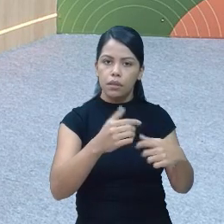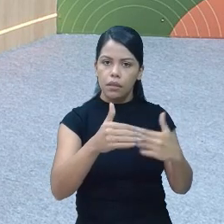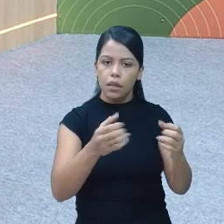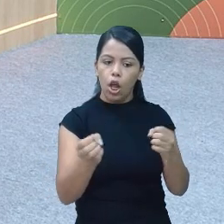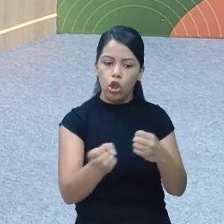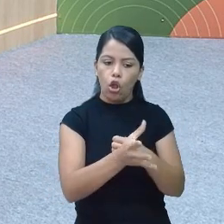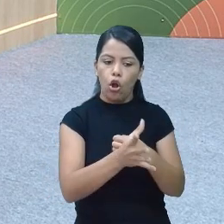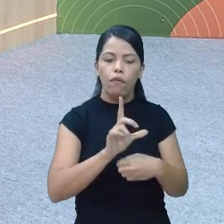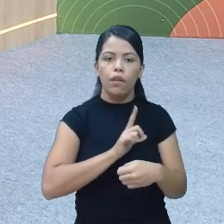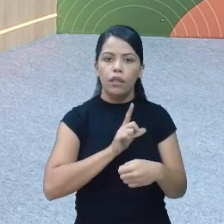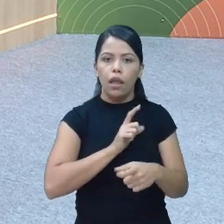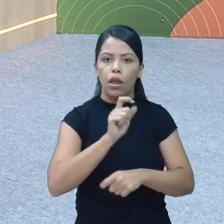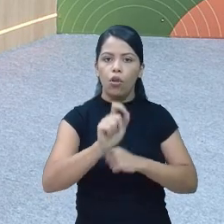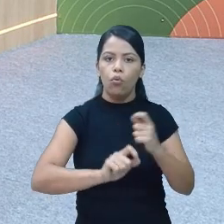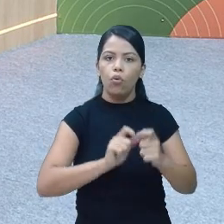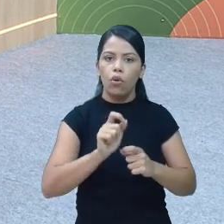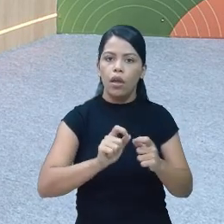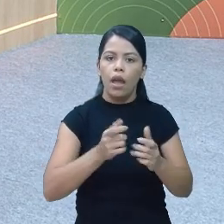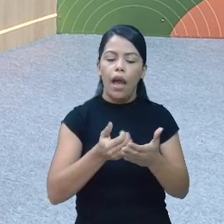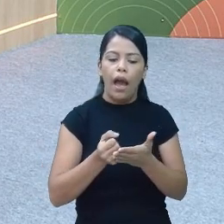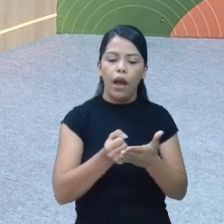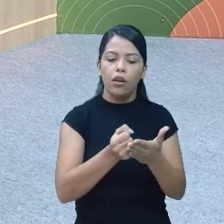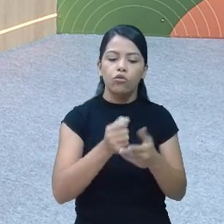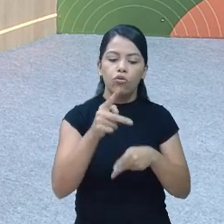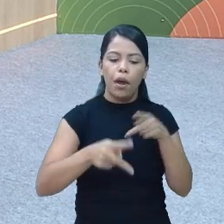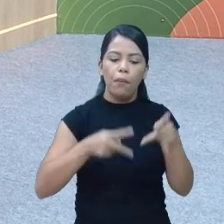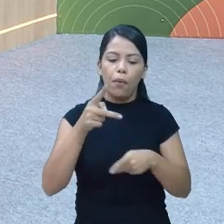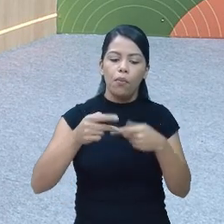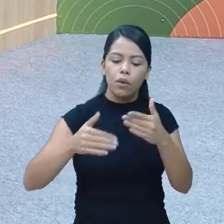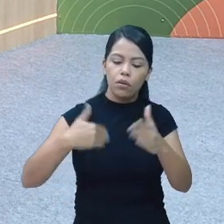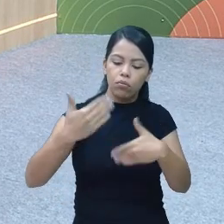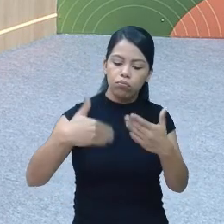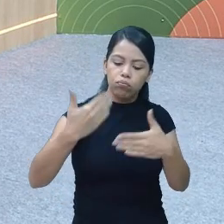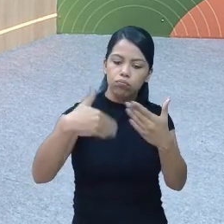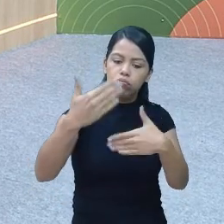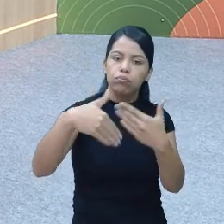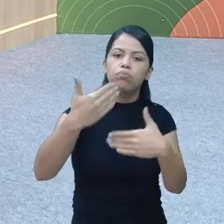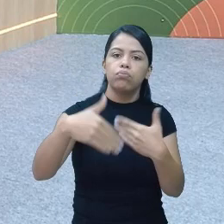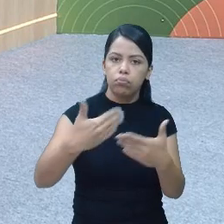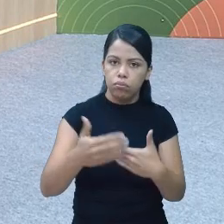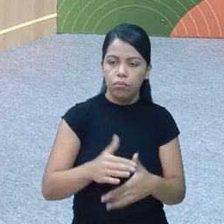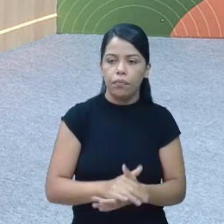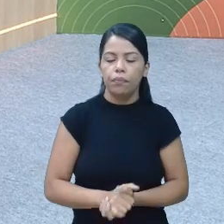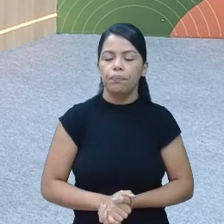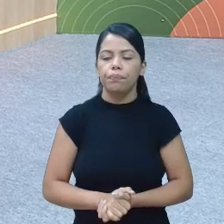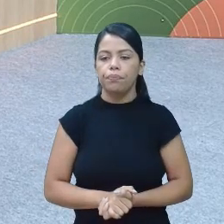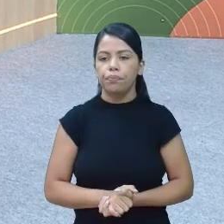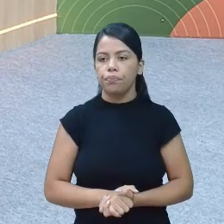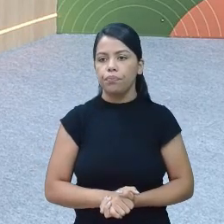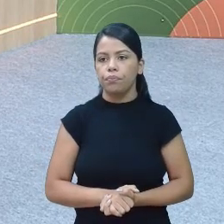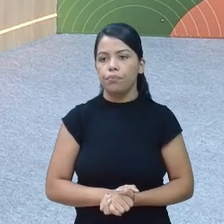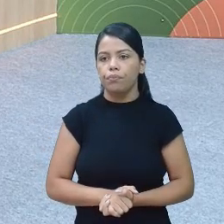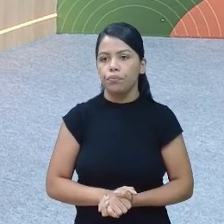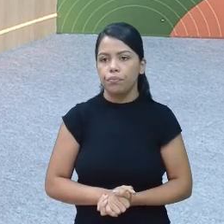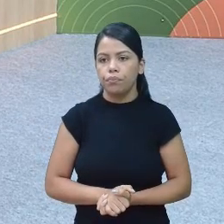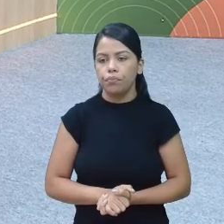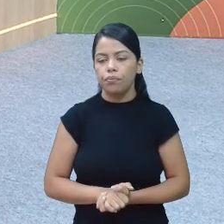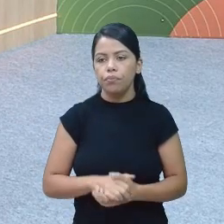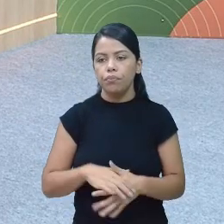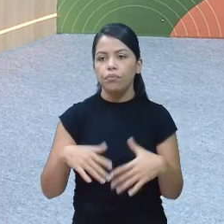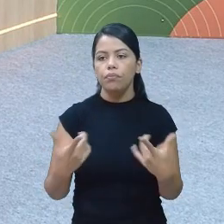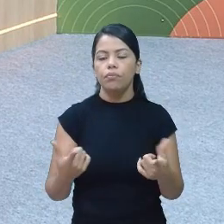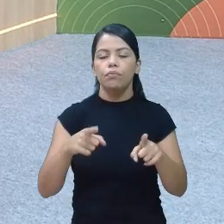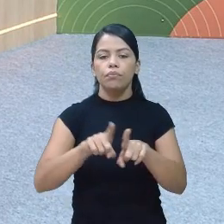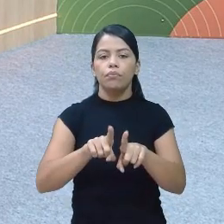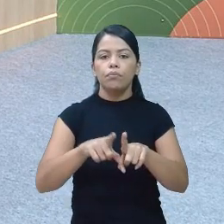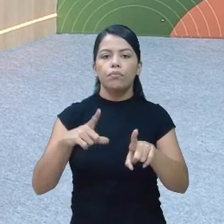população ela consiga se desenvolver com relação aos números cada vez mais, tá certo? E esse outro ponto aqui que